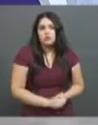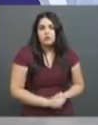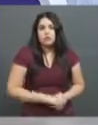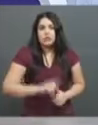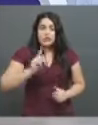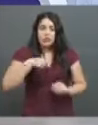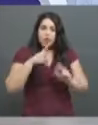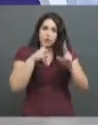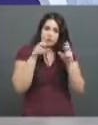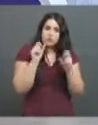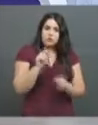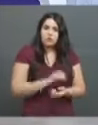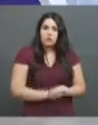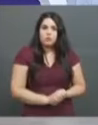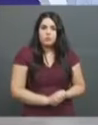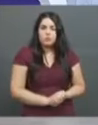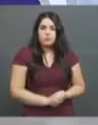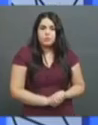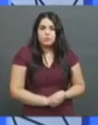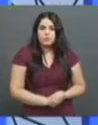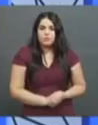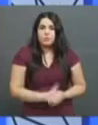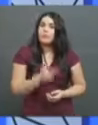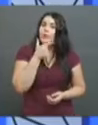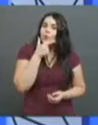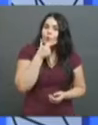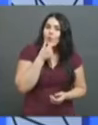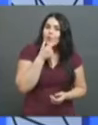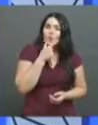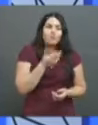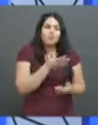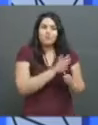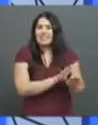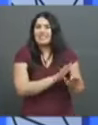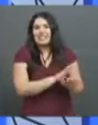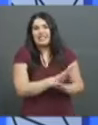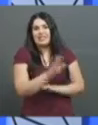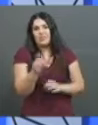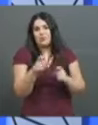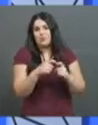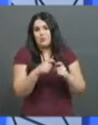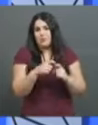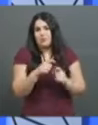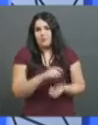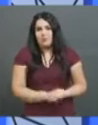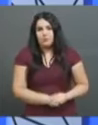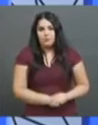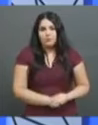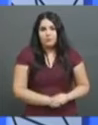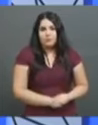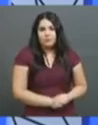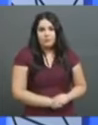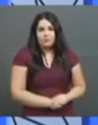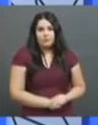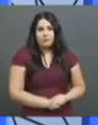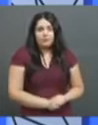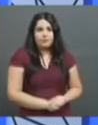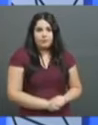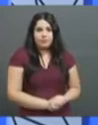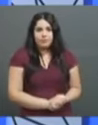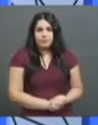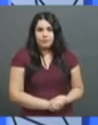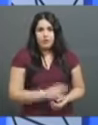percebe muito mesmo no consultório. O homem é mais resistente, o homem é mais arisco do que a mulher no que se refere